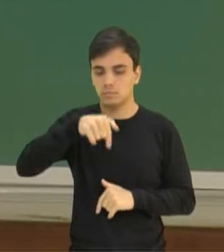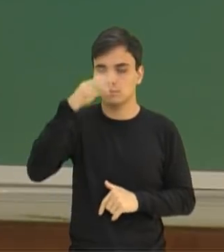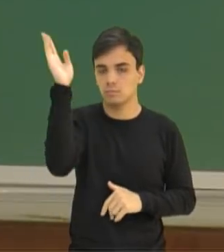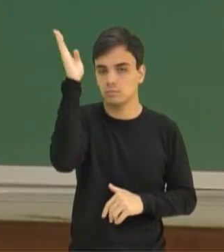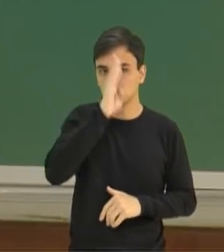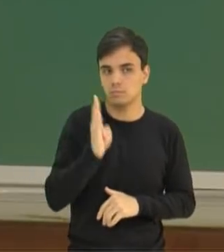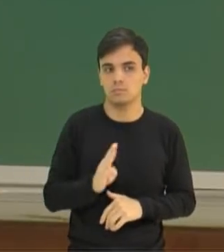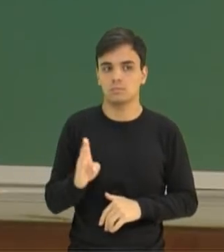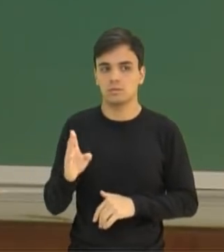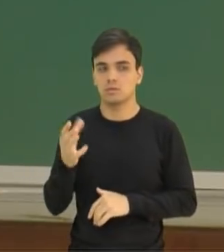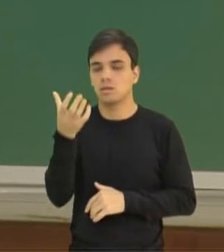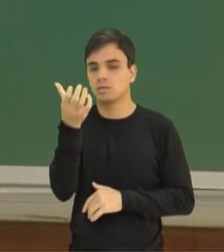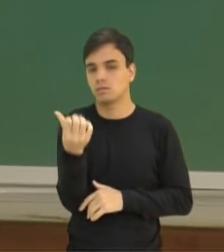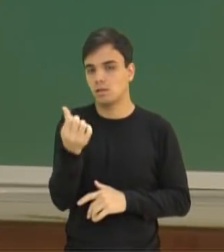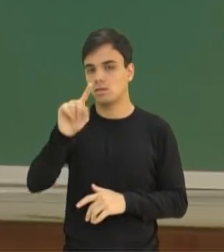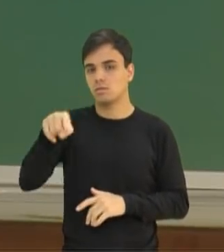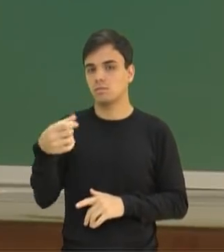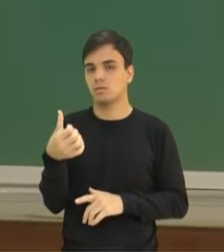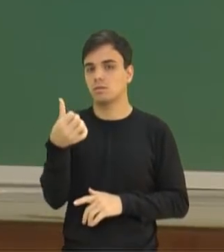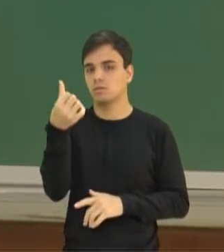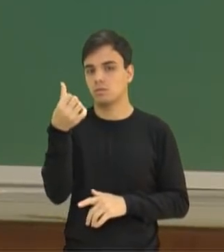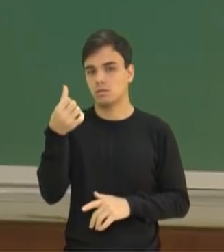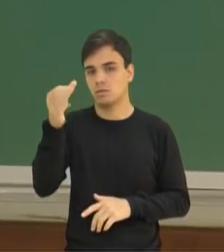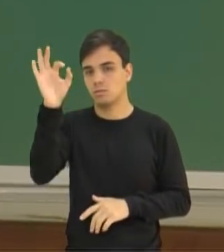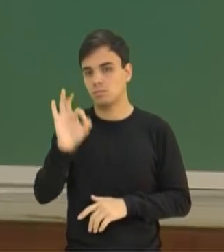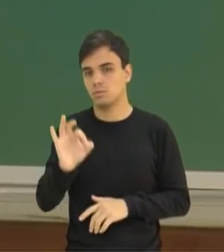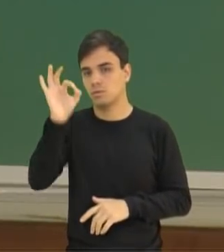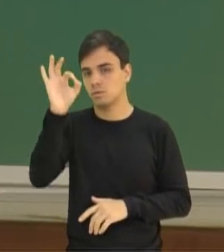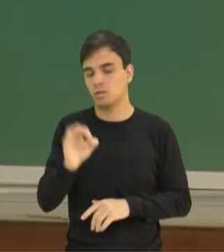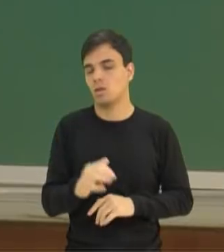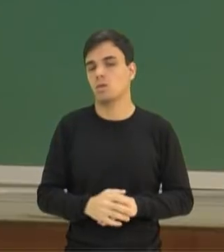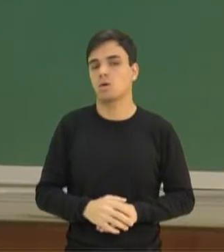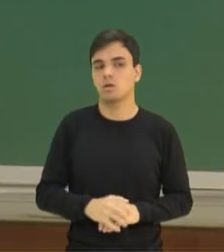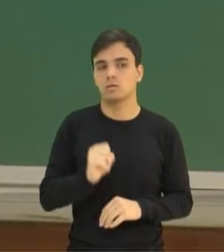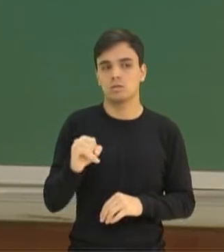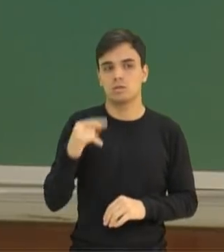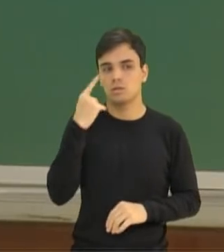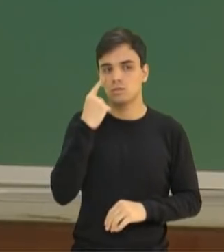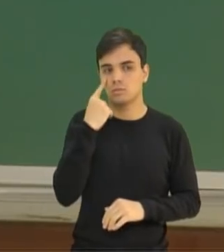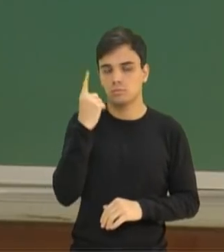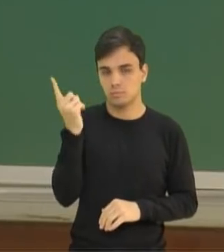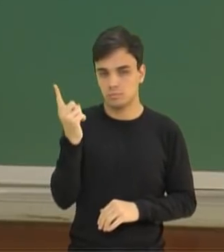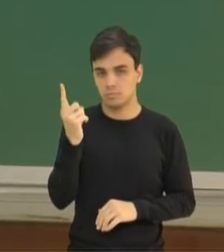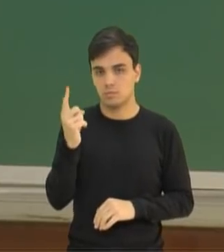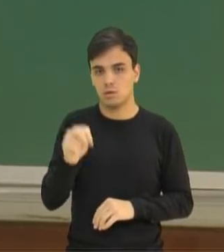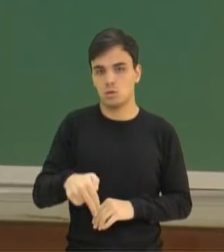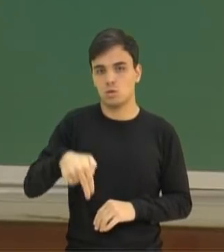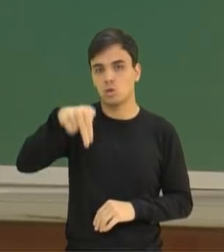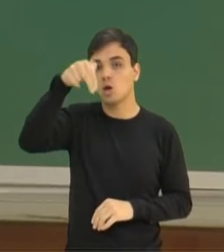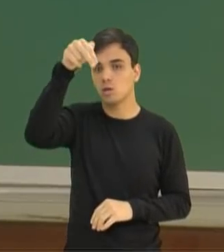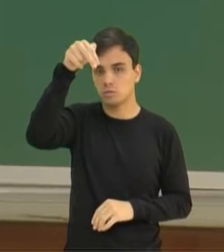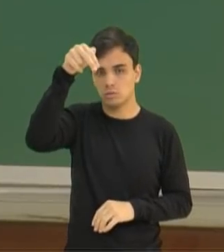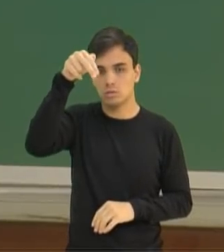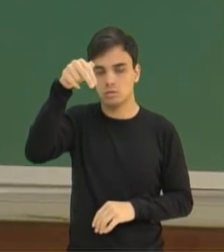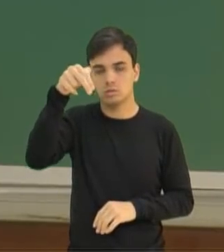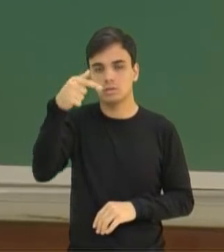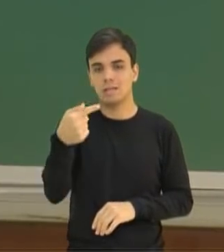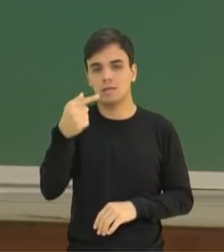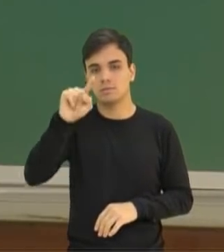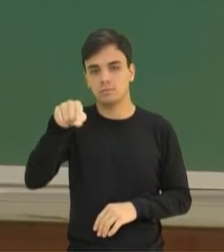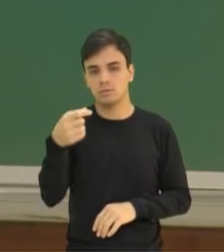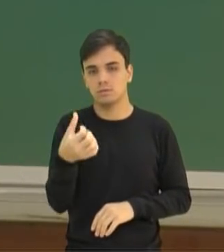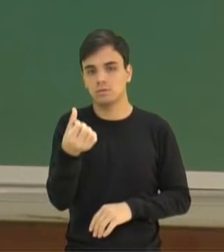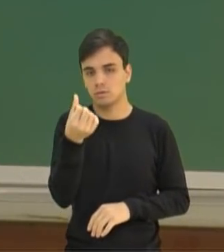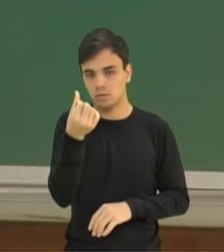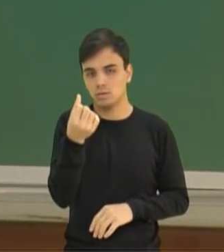ali é 6,6%. Se eu pegar a região Norte é de 7,6%, está um pouquinho acima do que o